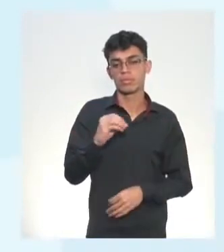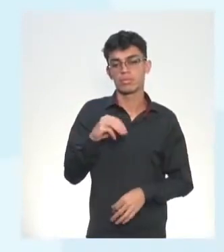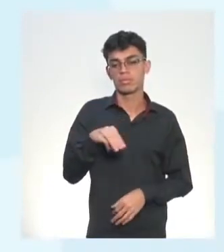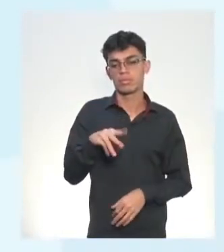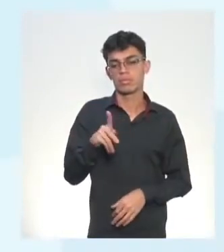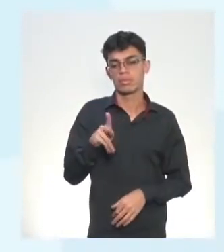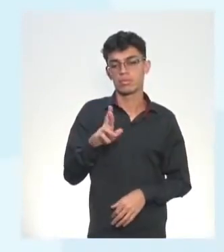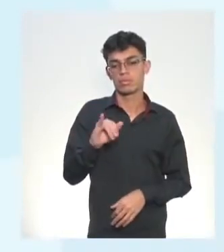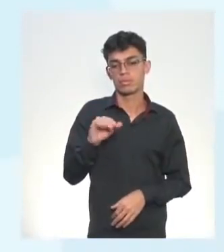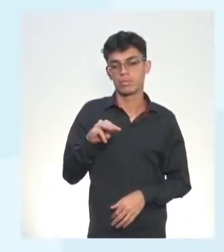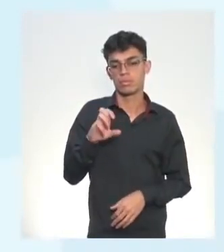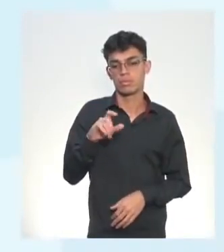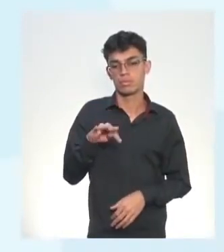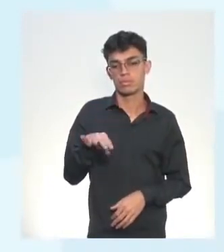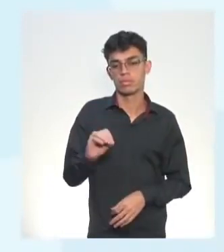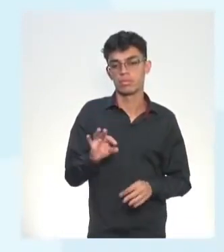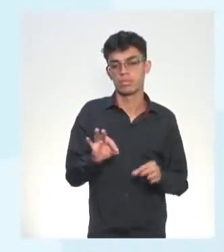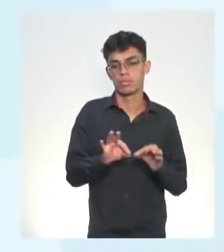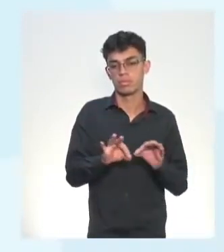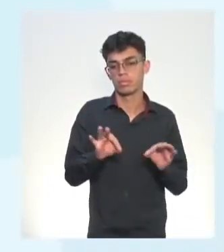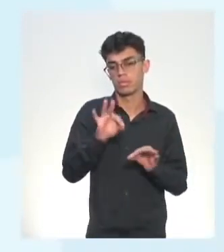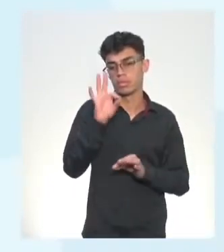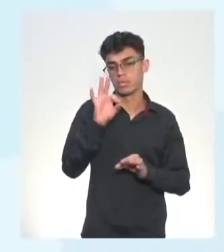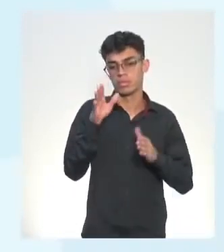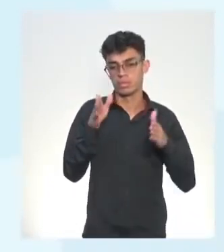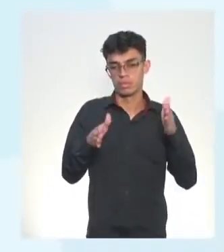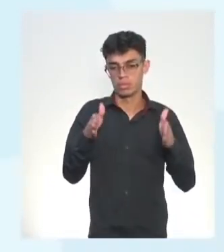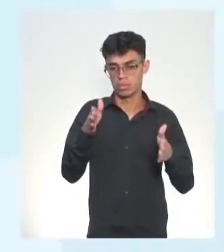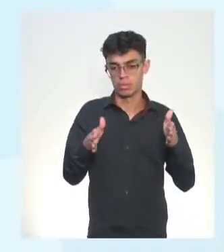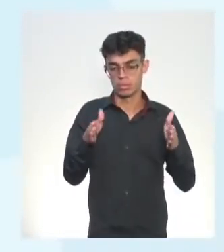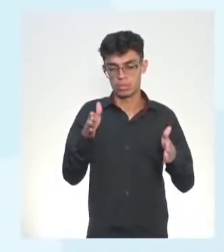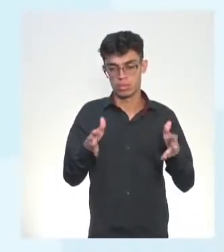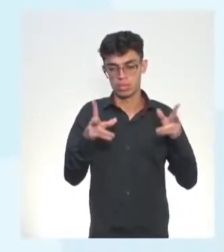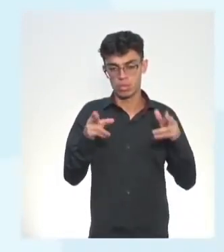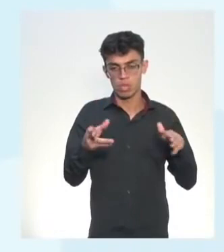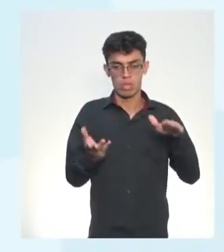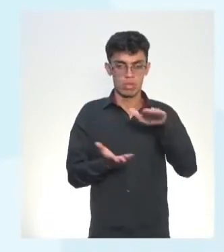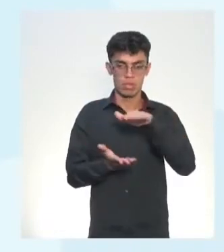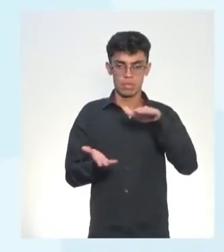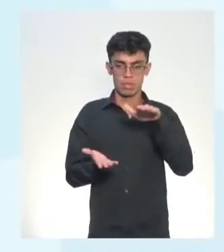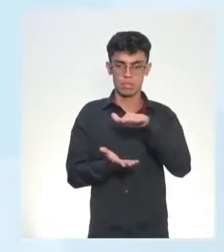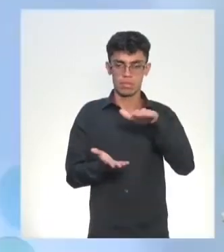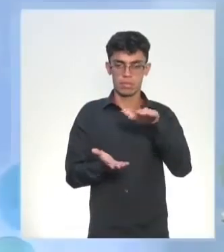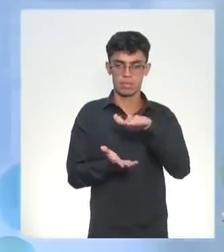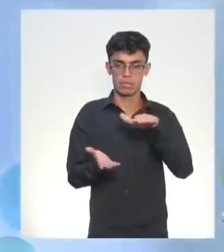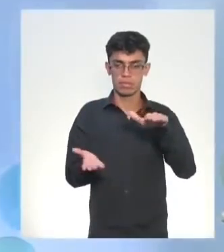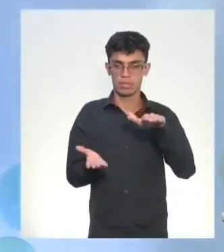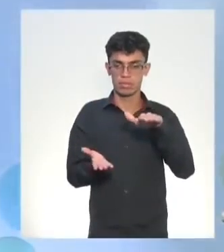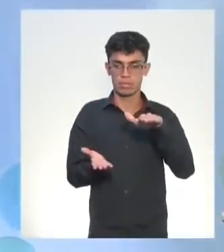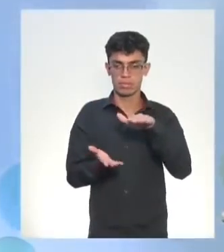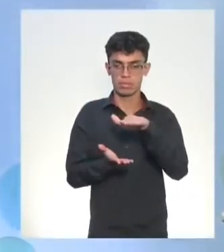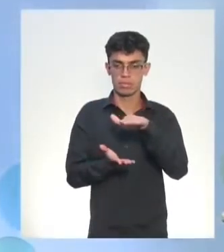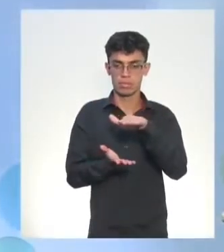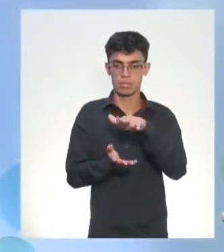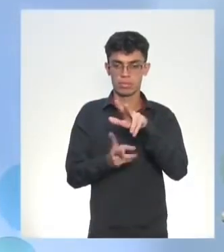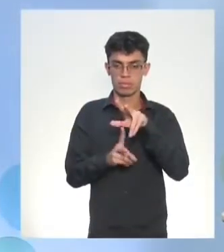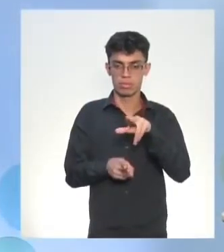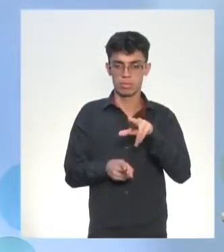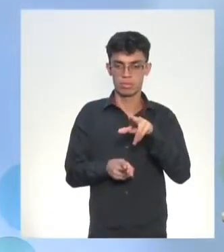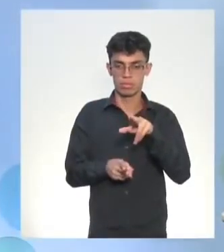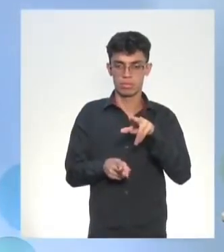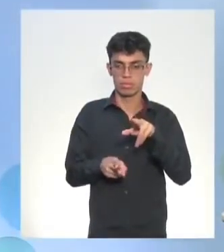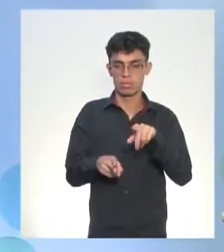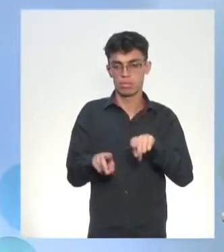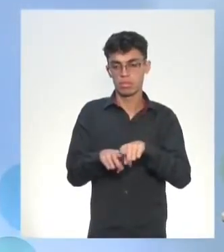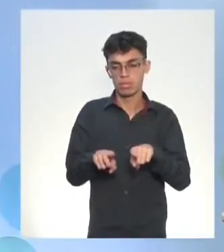Eles são iguais, e essa largurinha aqui também eles são iguais. Pintei aqui, fiz 2 pauzinhos nos laterais, e o de cima e o de baixo fiz um